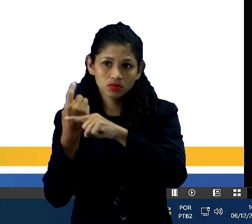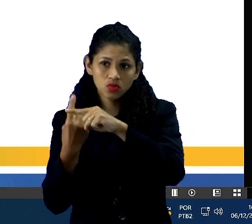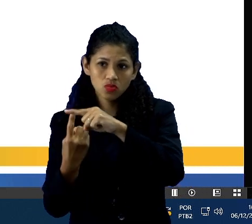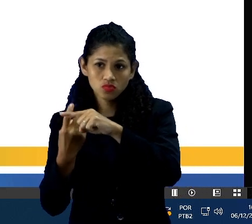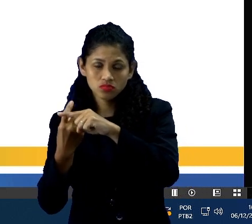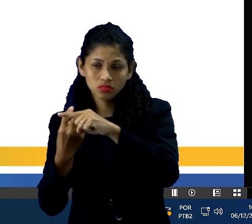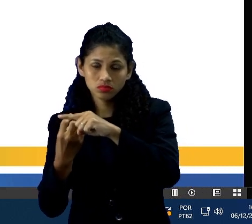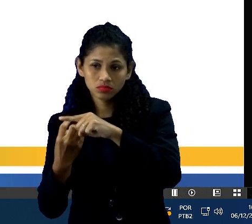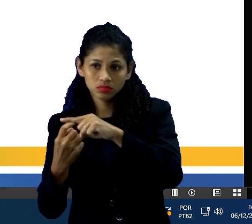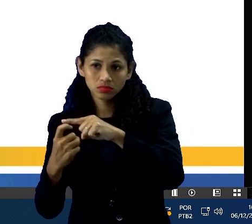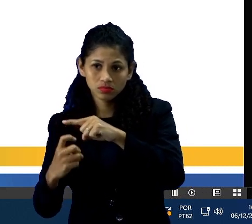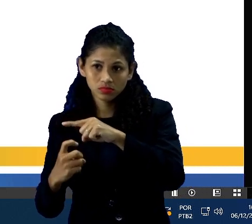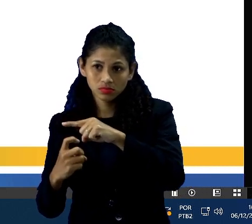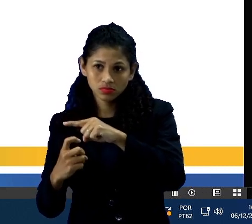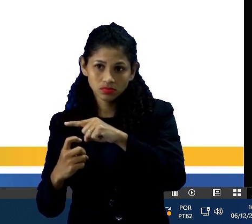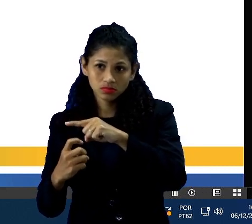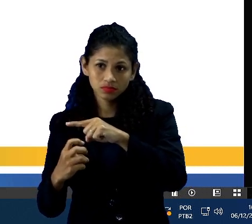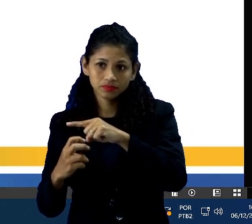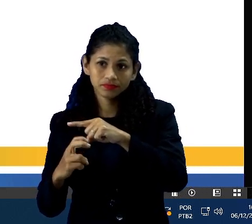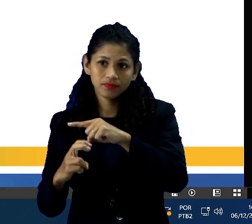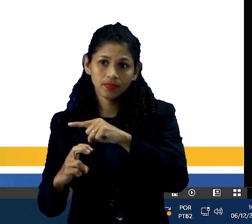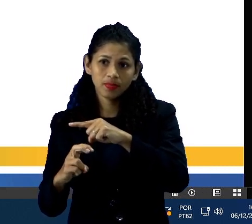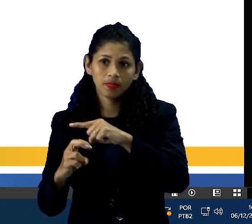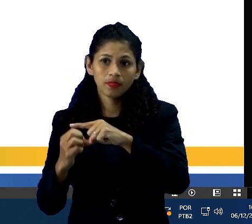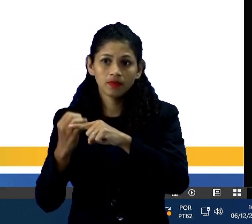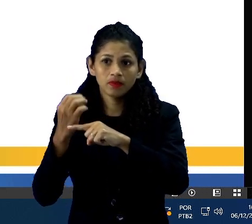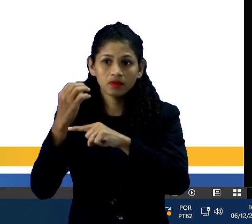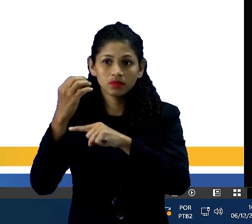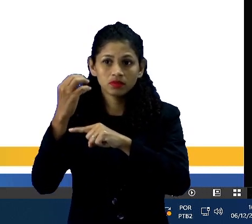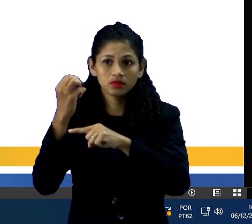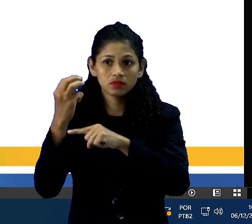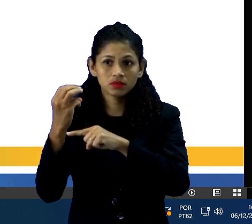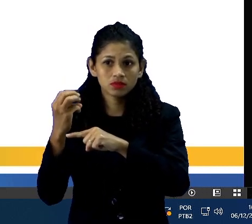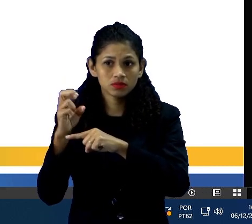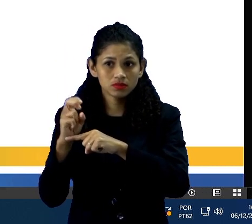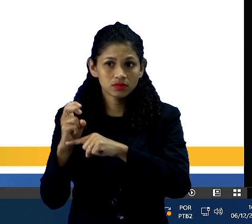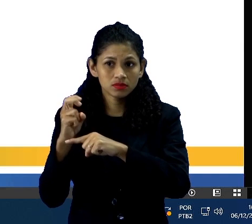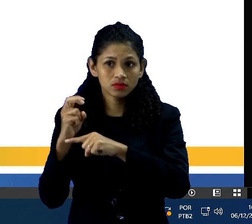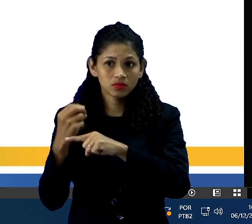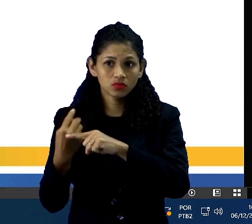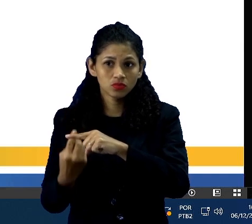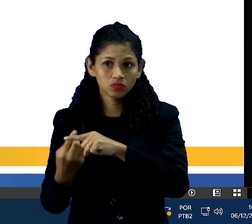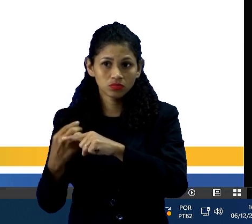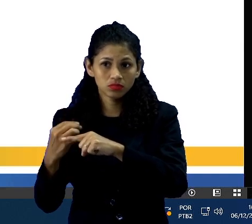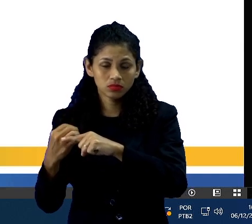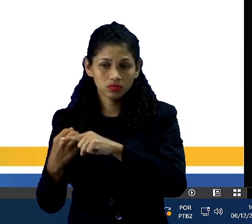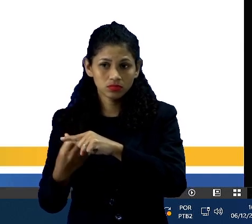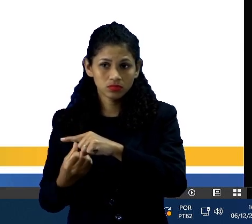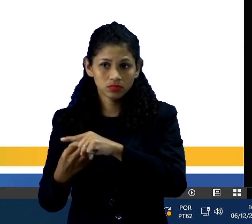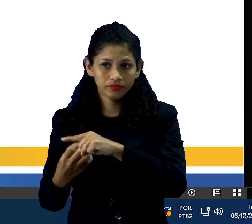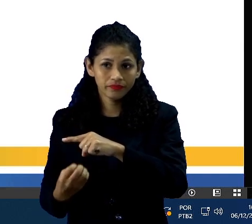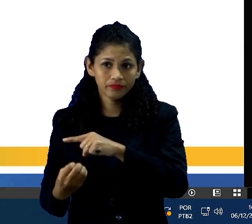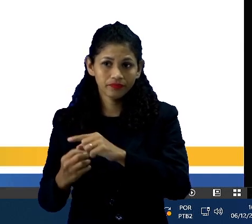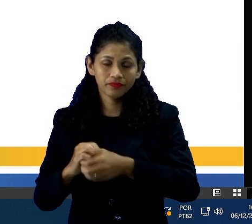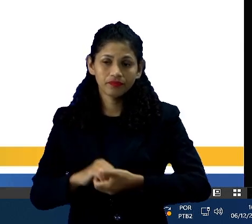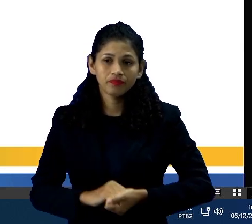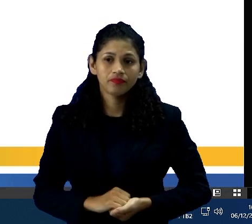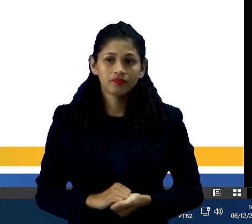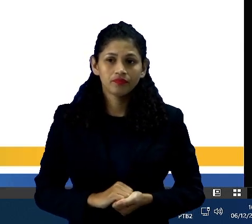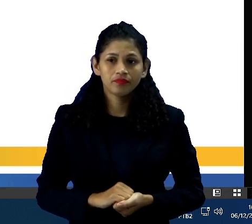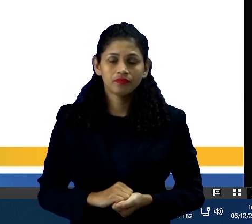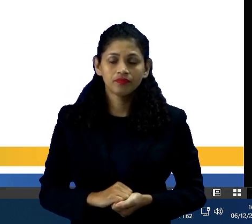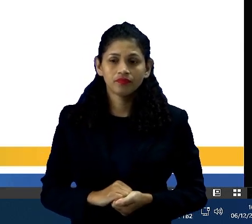15, que é igual a 5, que está para 1 sobre 12, que é igual a 1, que está para 1 sobre 60. Nesse exemplo,